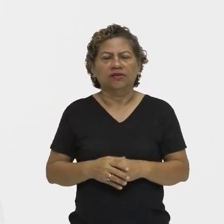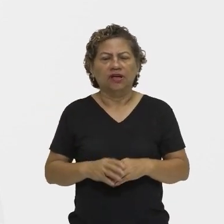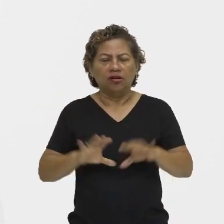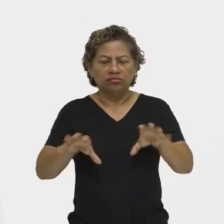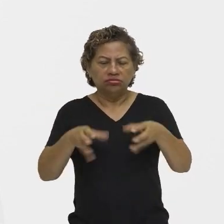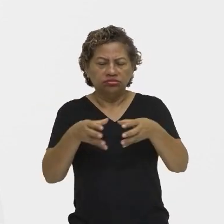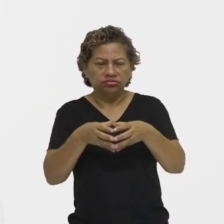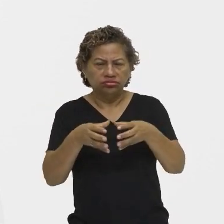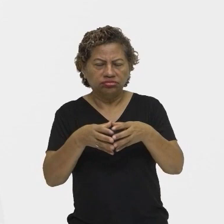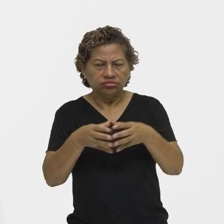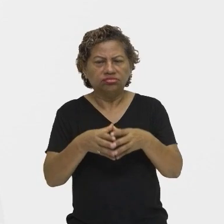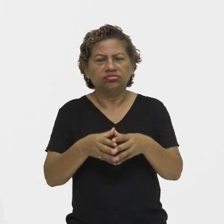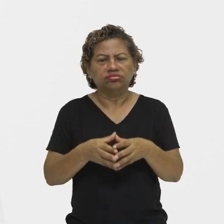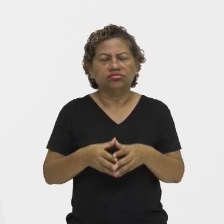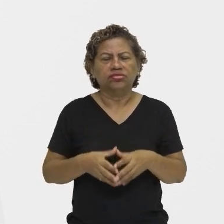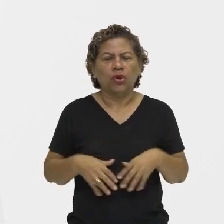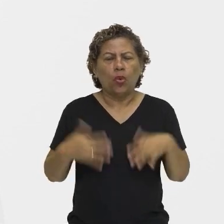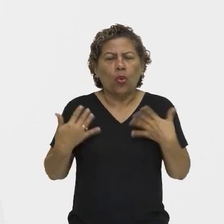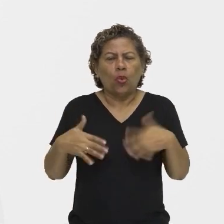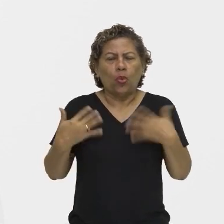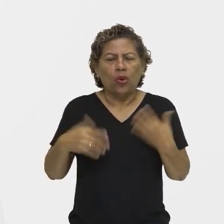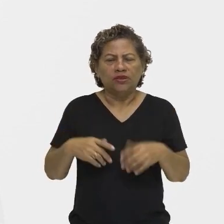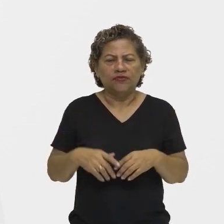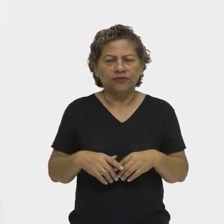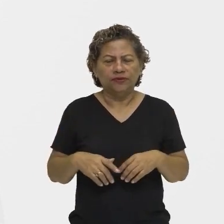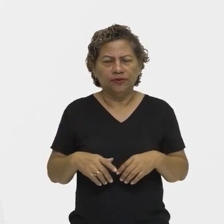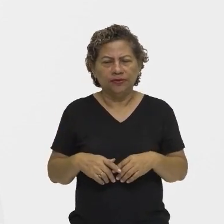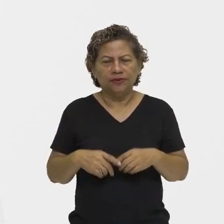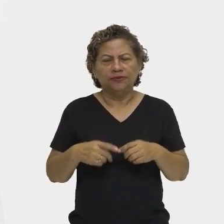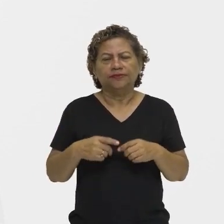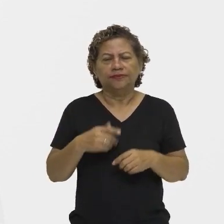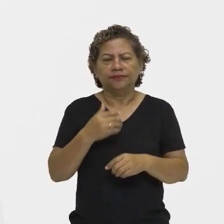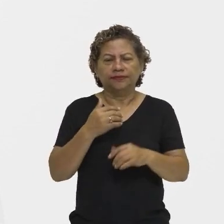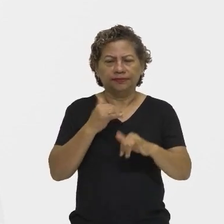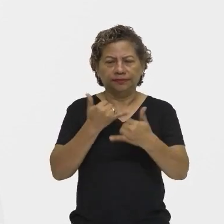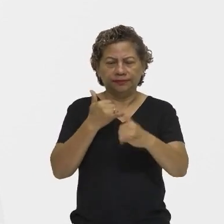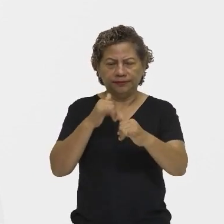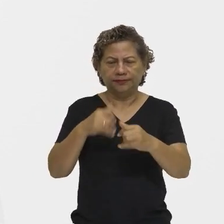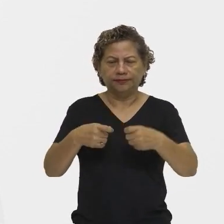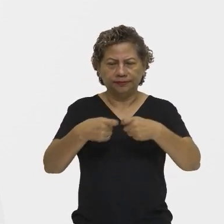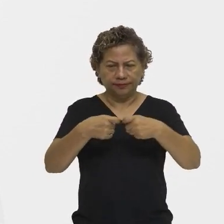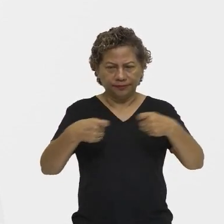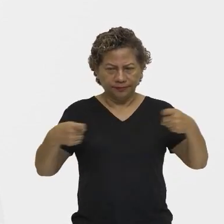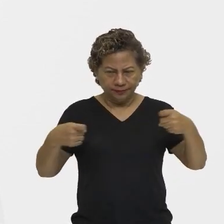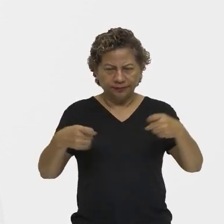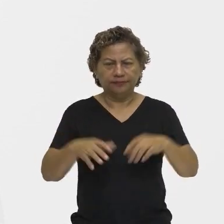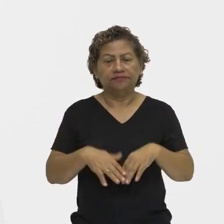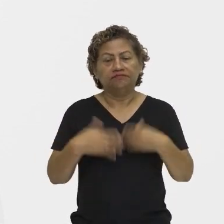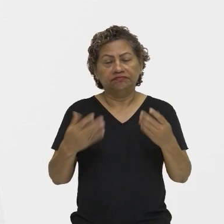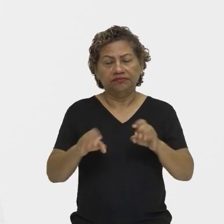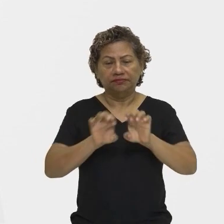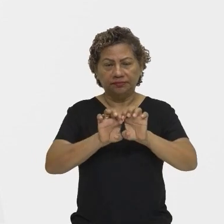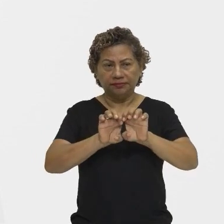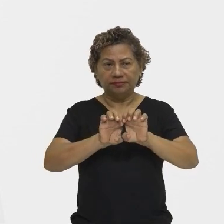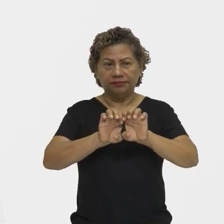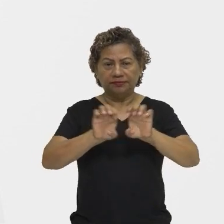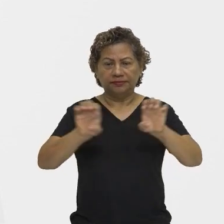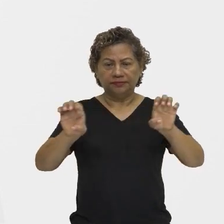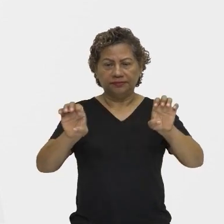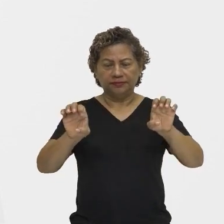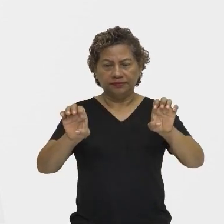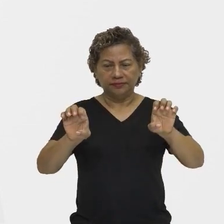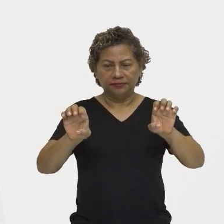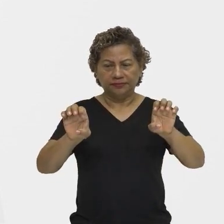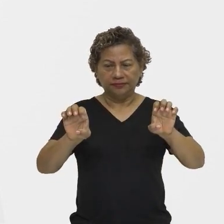propriedades elásticas que aquele elástico tem. E aí está, pessoal, a equação, né, que nós temos para a